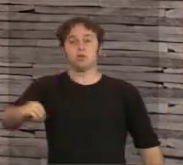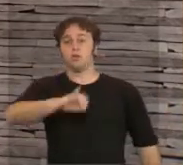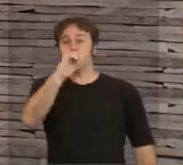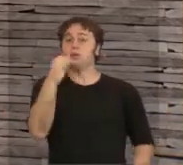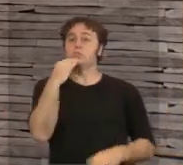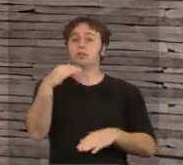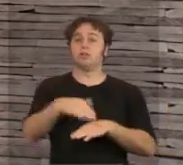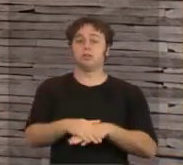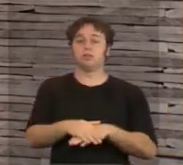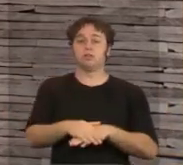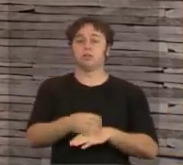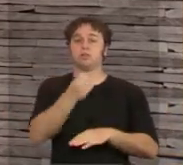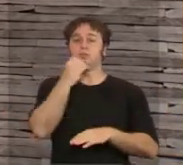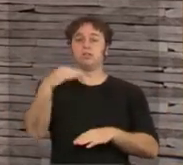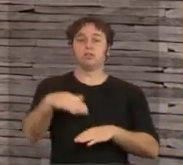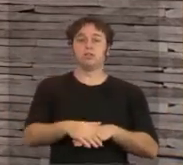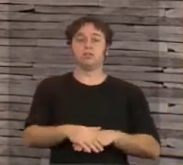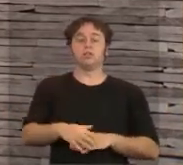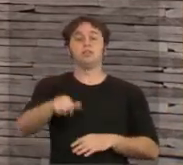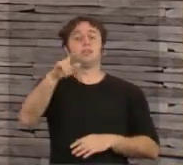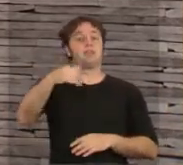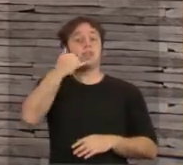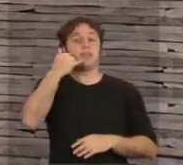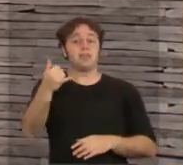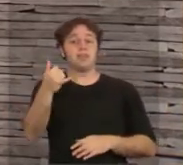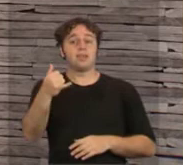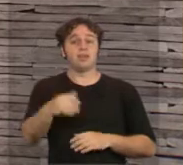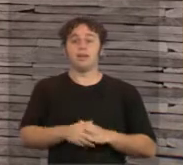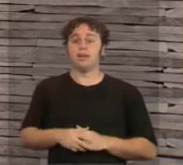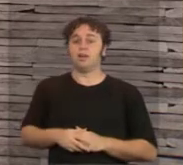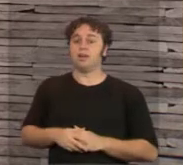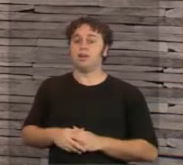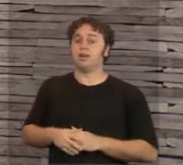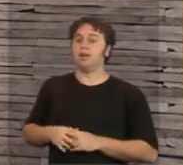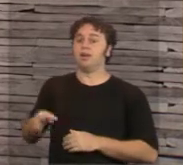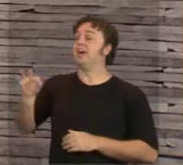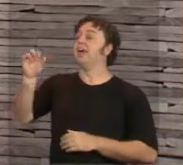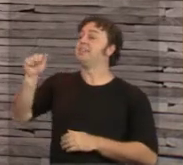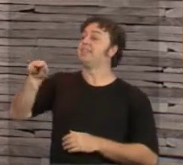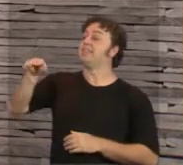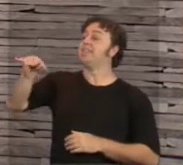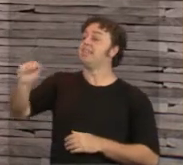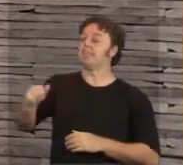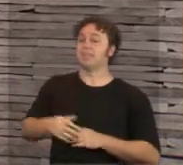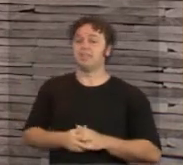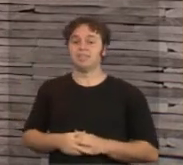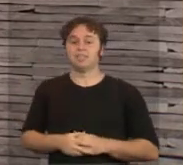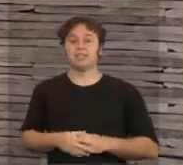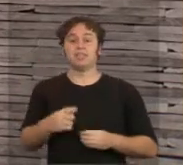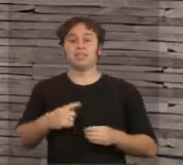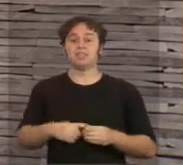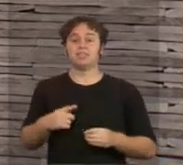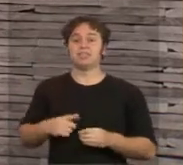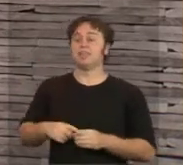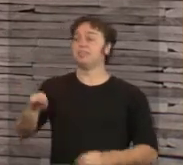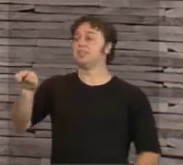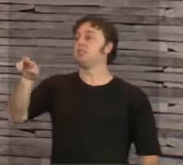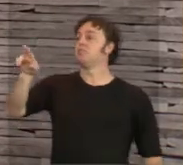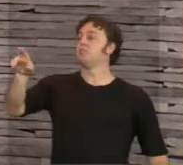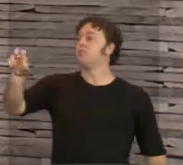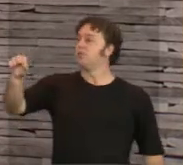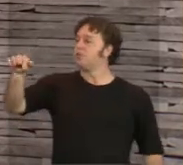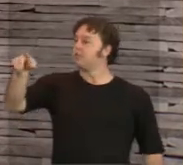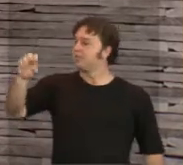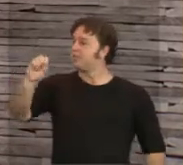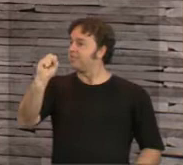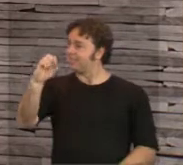noite. Boa noite. Quem é que está falando? Tânia. Ah, é a Tânia que está em Brusque, é isso? Isso.